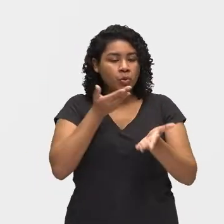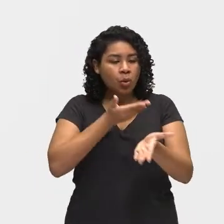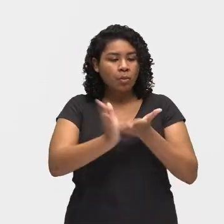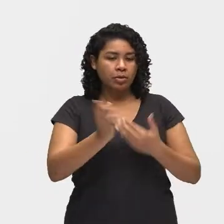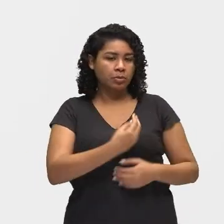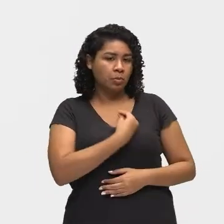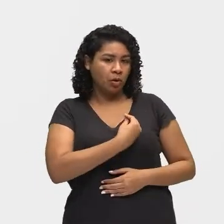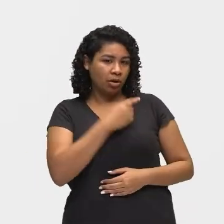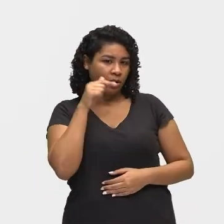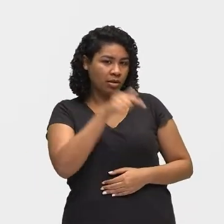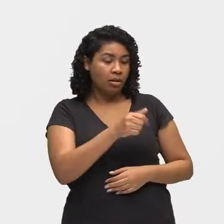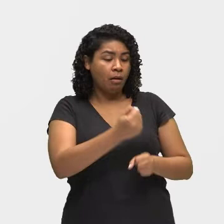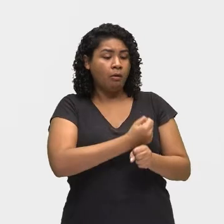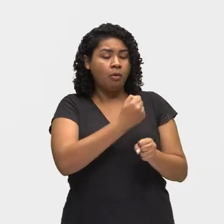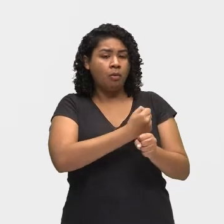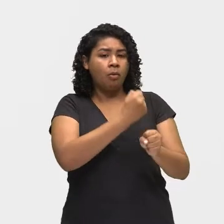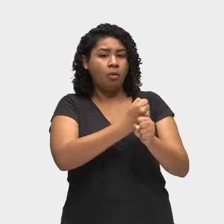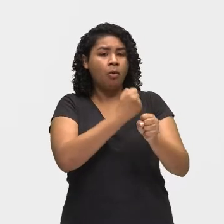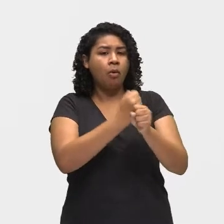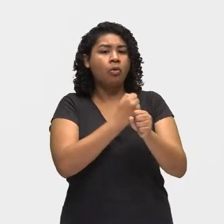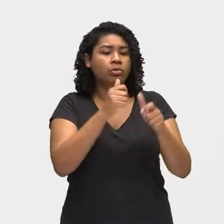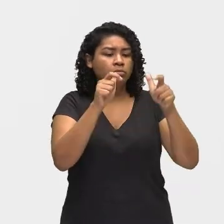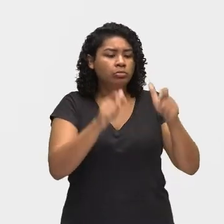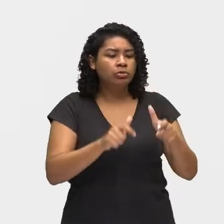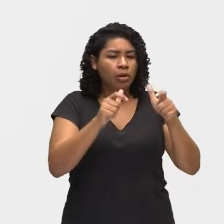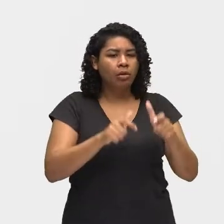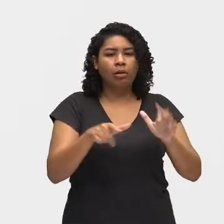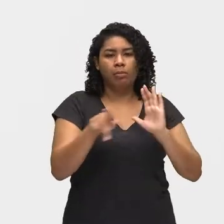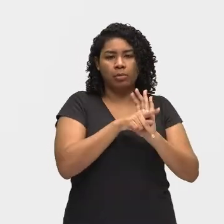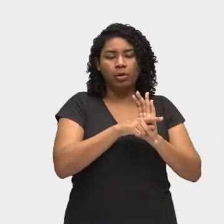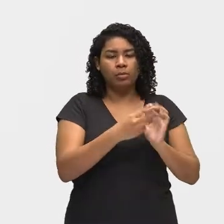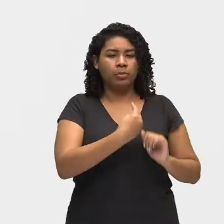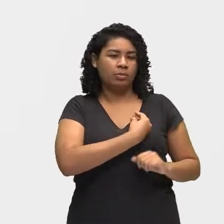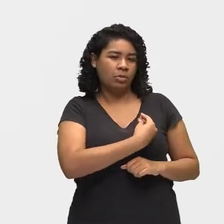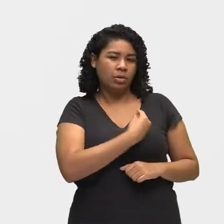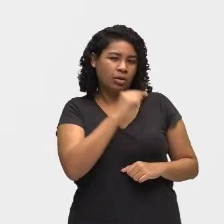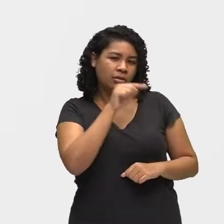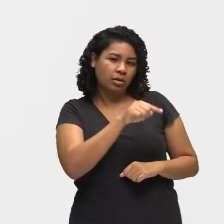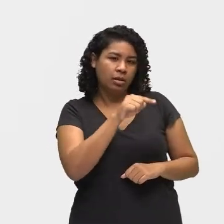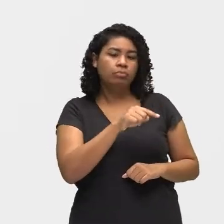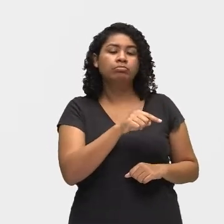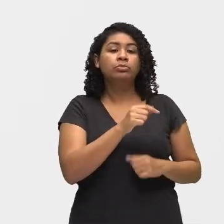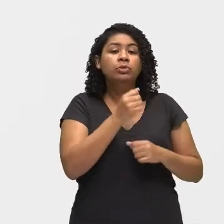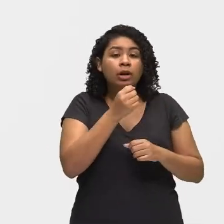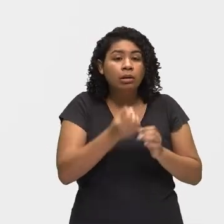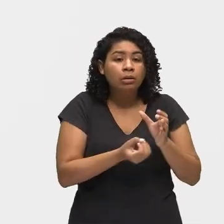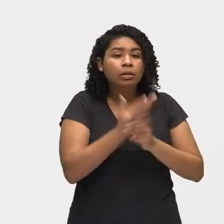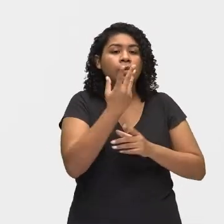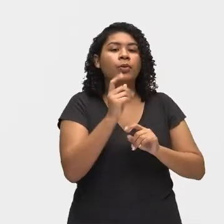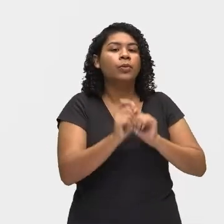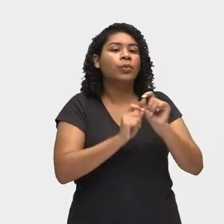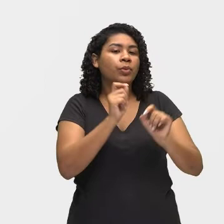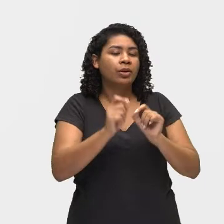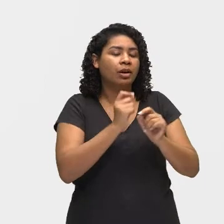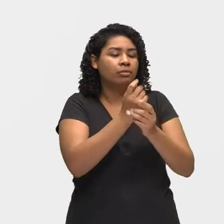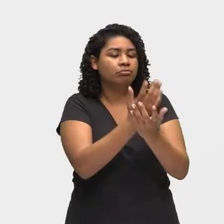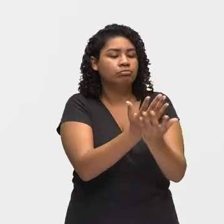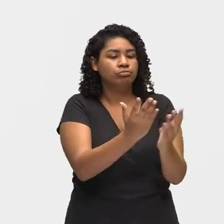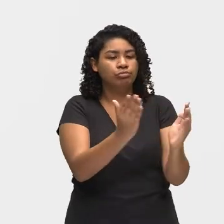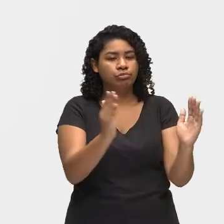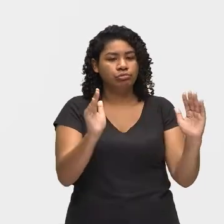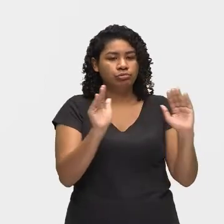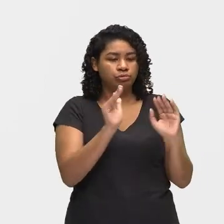o processo de construção de um alojamento provisório que em 1616 vai dar origem então ao chamado Forte do